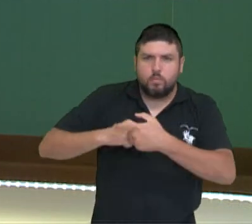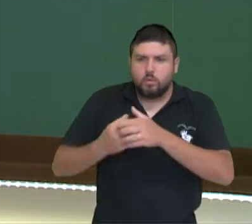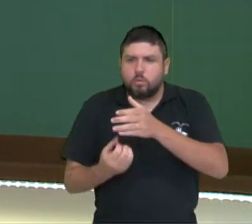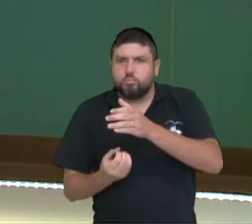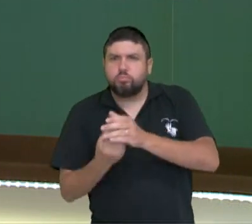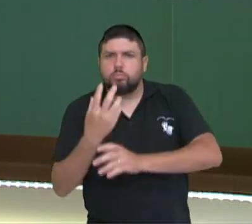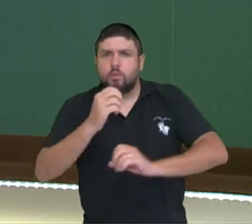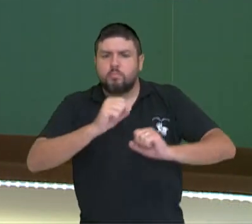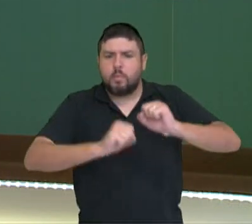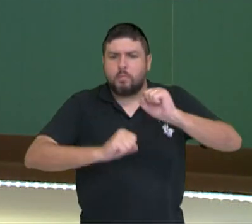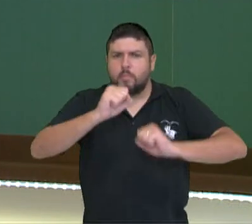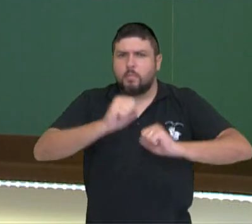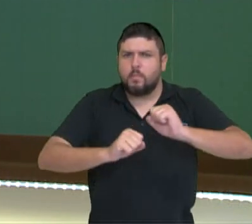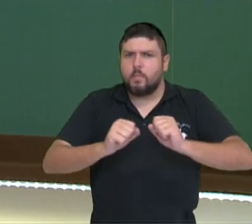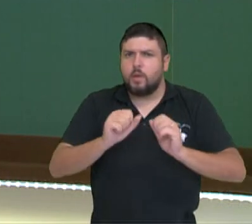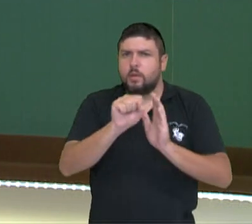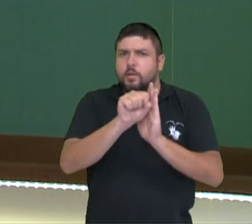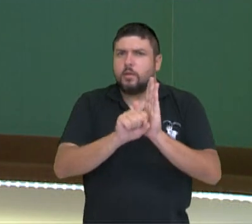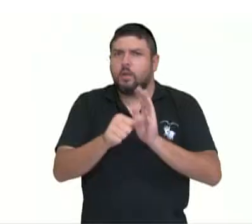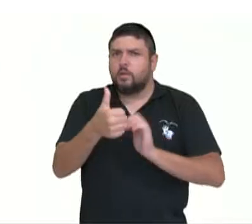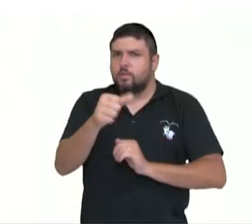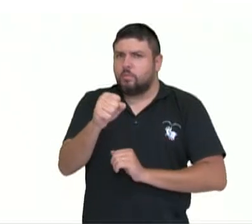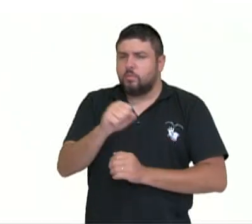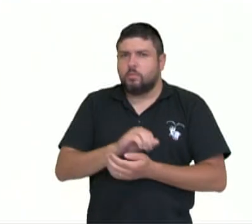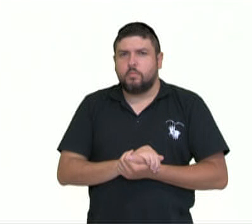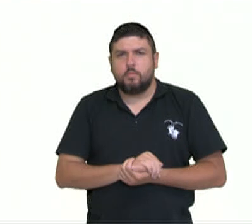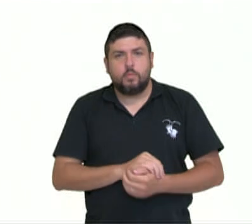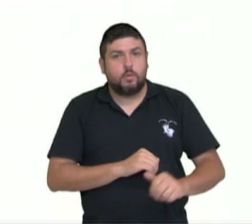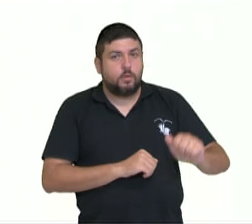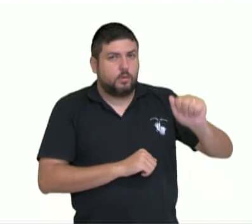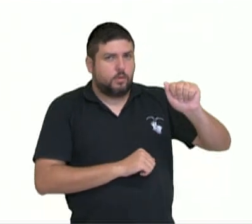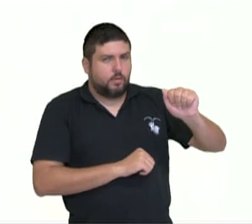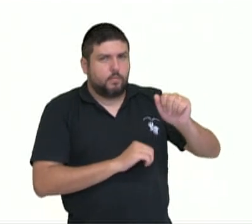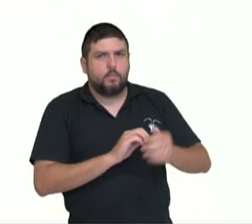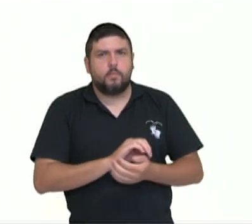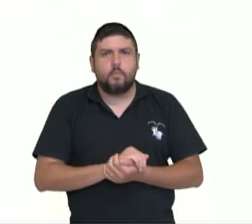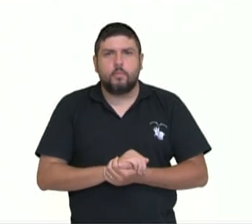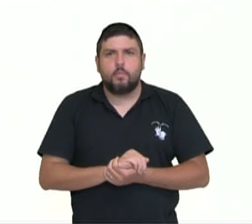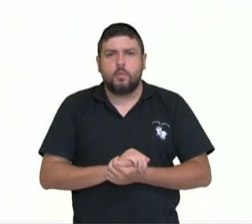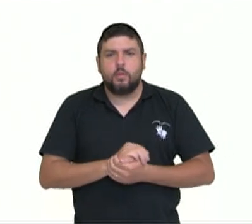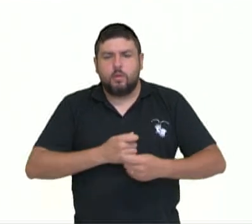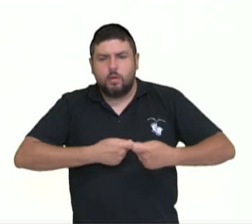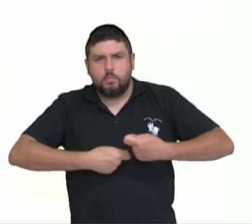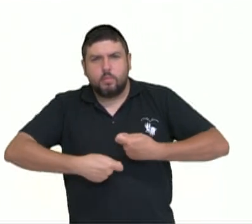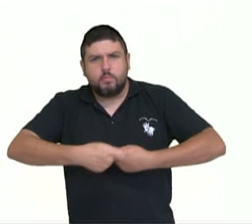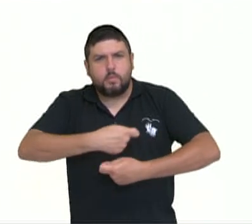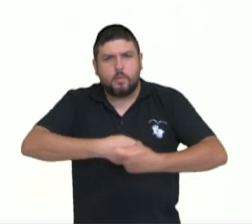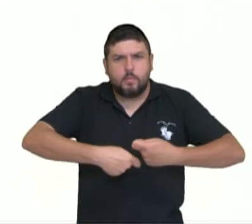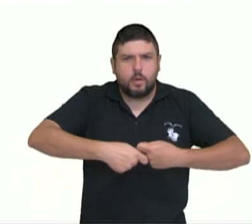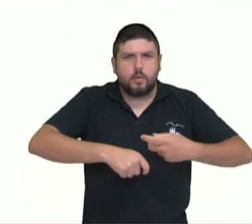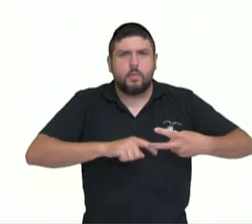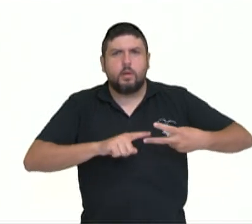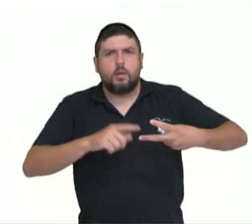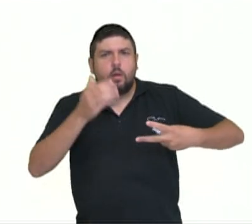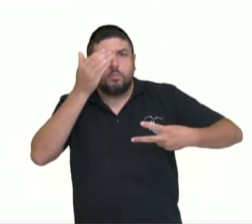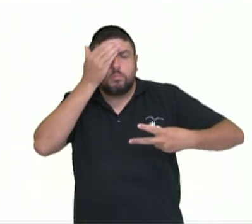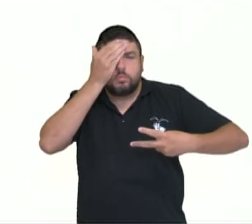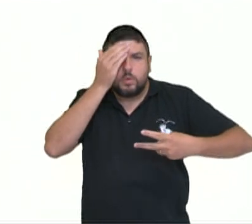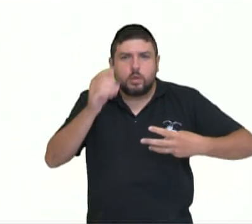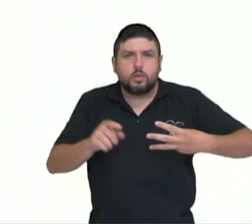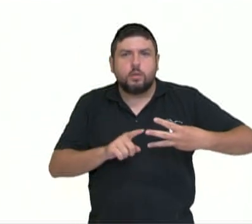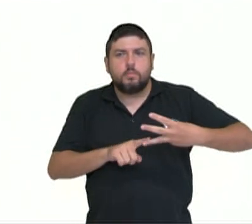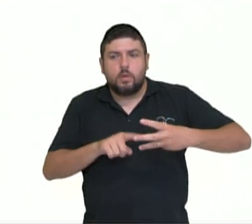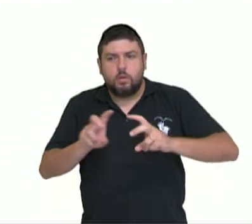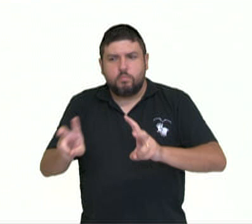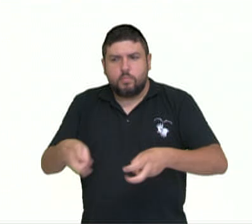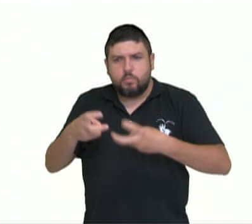século XVIII. Na letra A, está dizendo o seguinte: por meio do comércio, da pirataria e da exploração